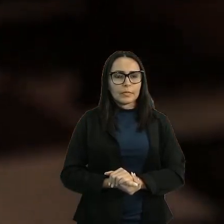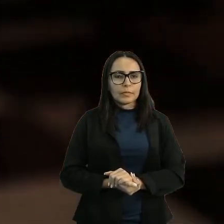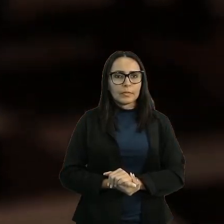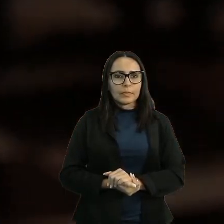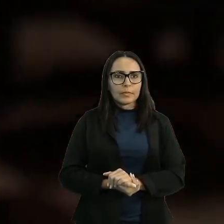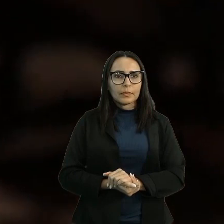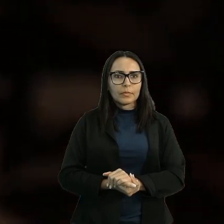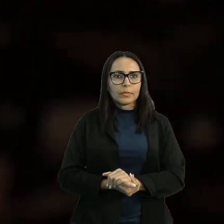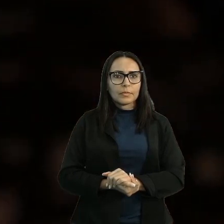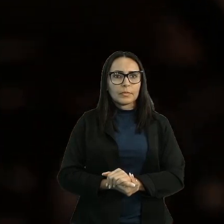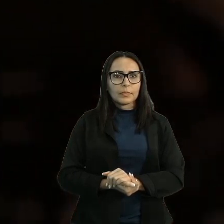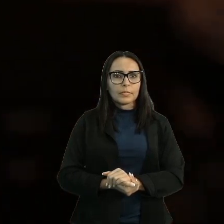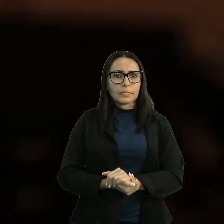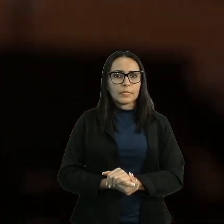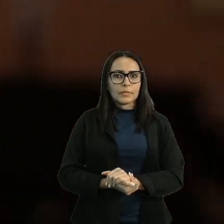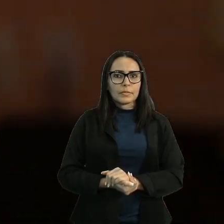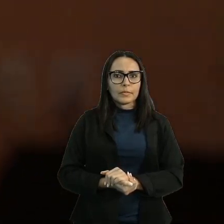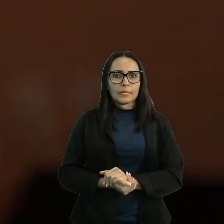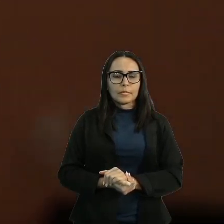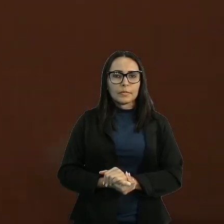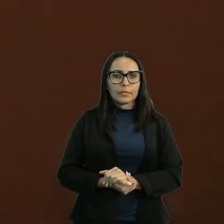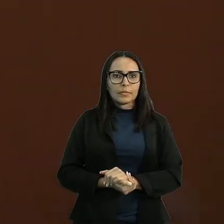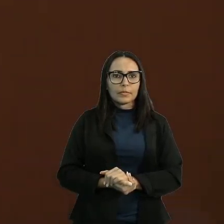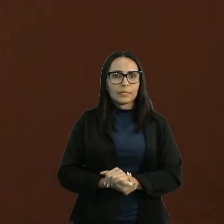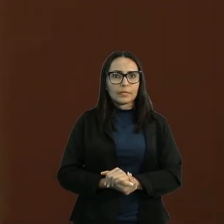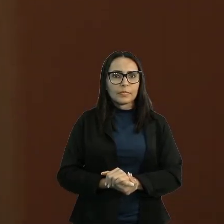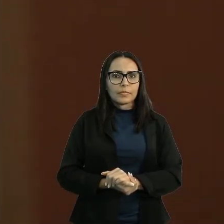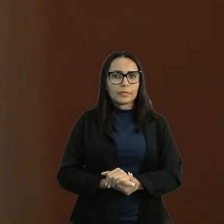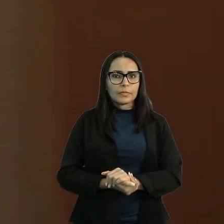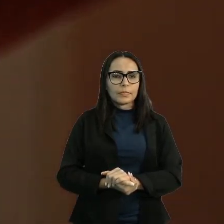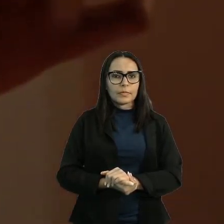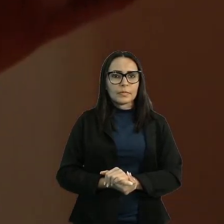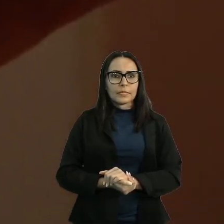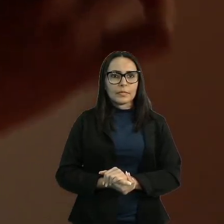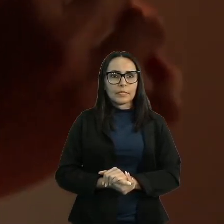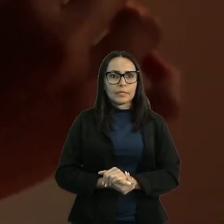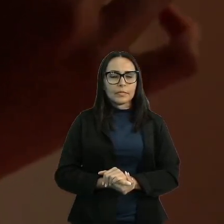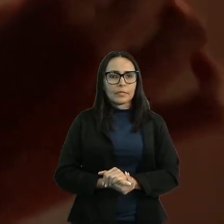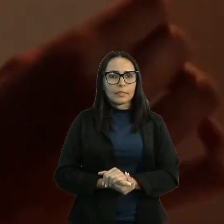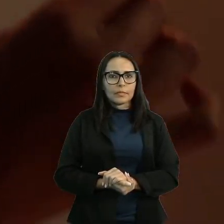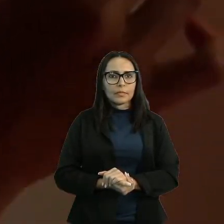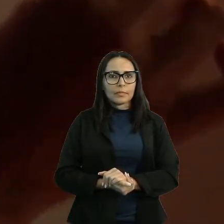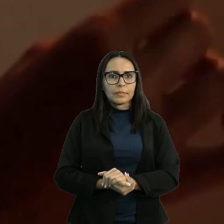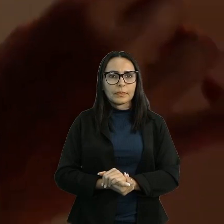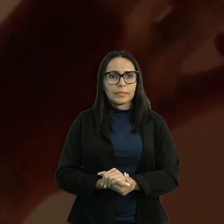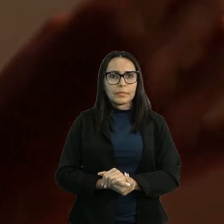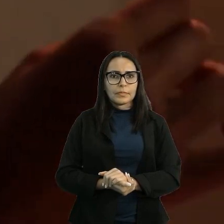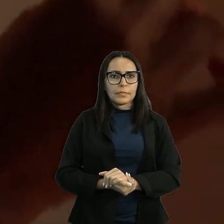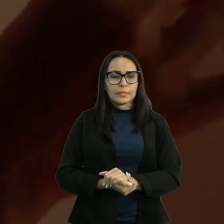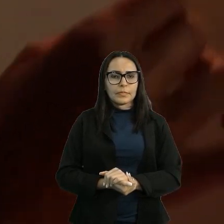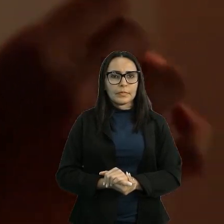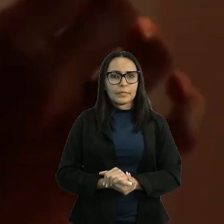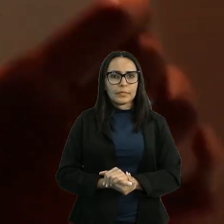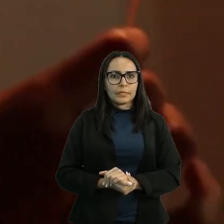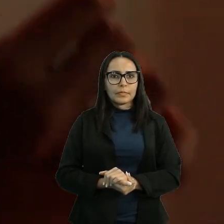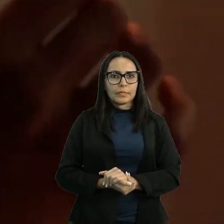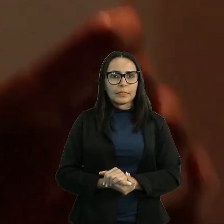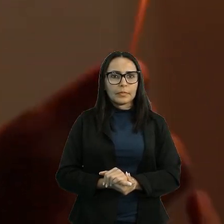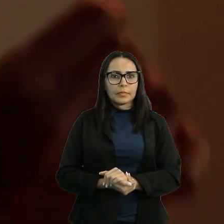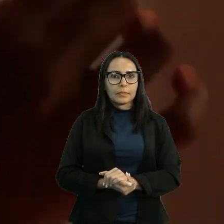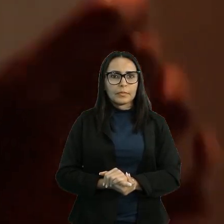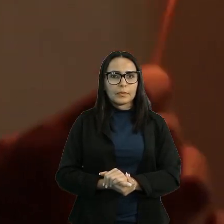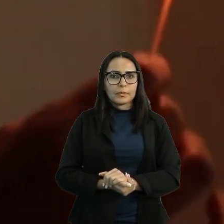espaço mais familiar, as pessoas pudessem desfrutar de, quem sabe, fazer um piquenique, né? Trazer a família aqui. Aqui é muito bacana, aqui não falta a oportunidade de deitar numa rede